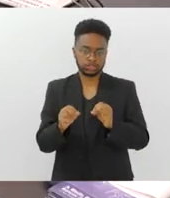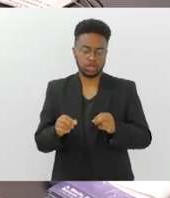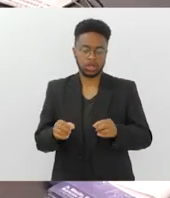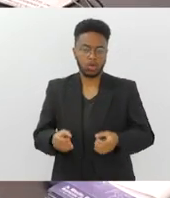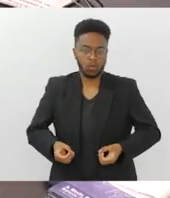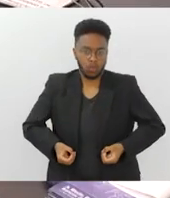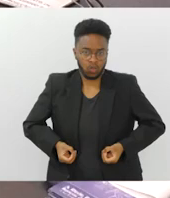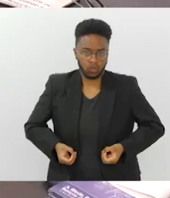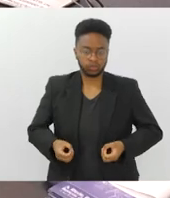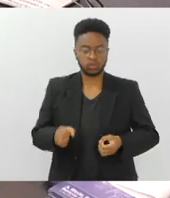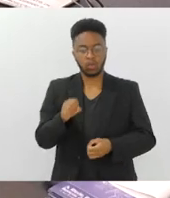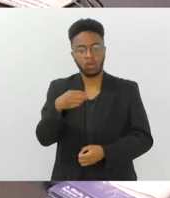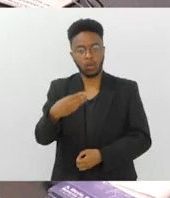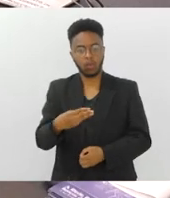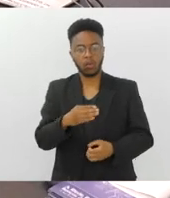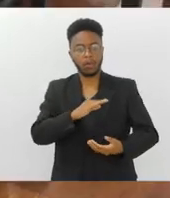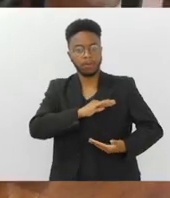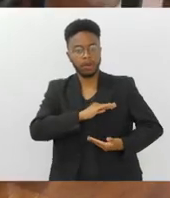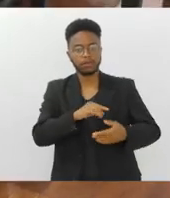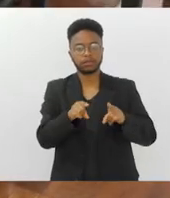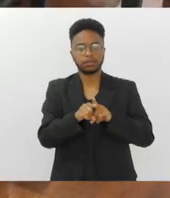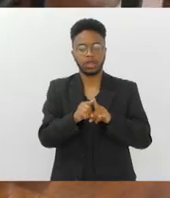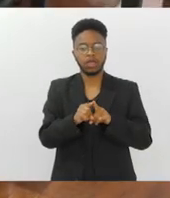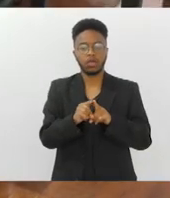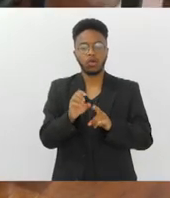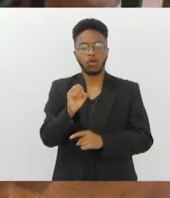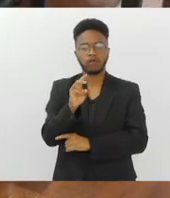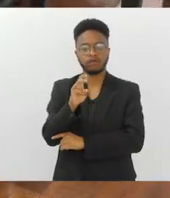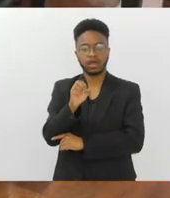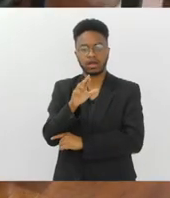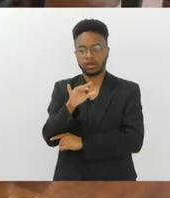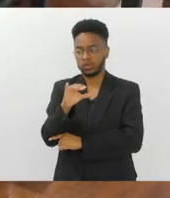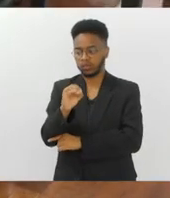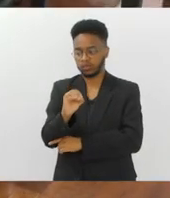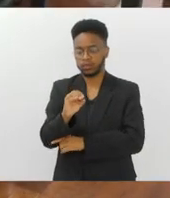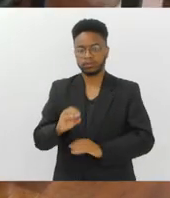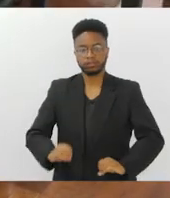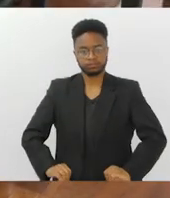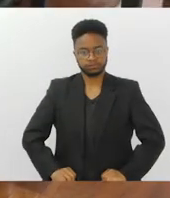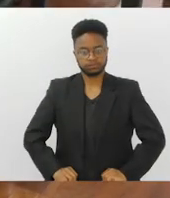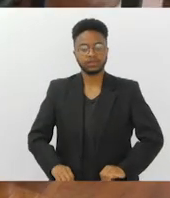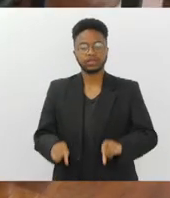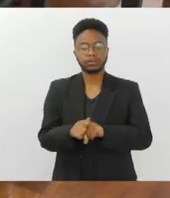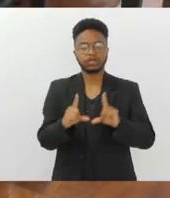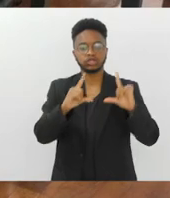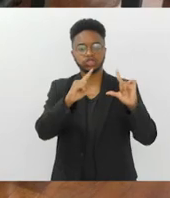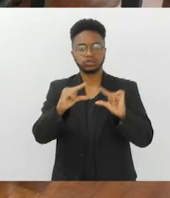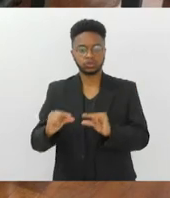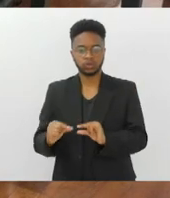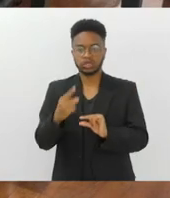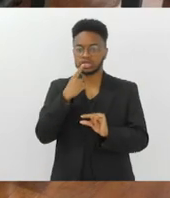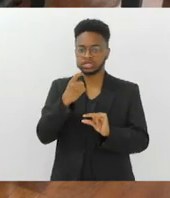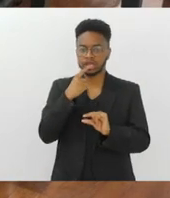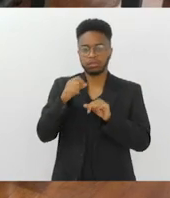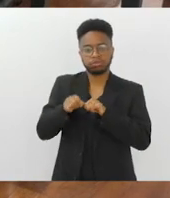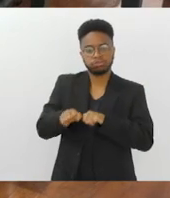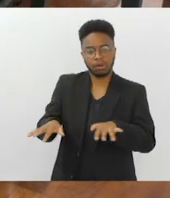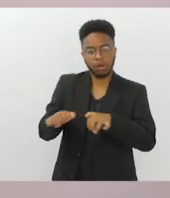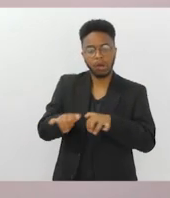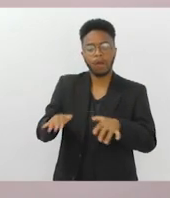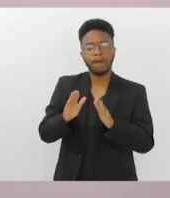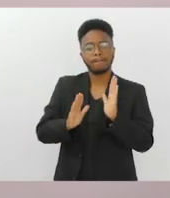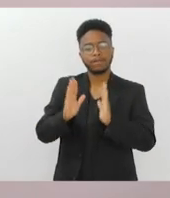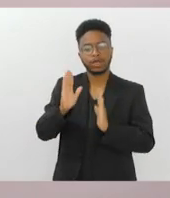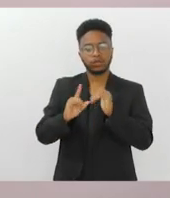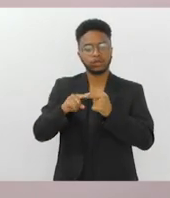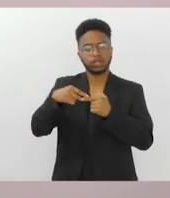mama e ovário, ainda contribuindo para a diminuição do sangramento no período pós-parto, para